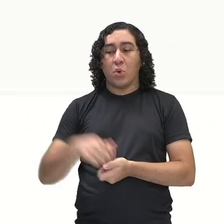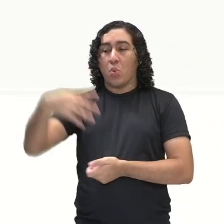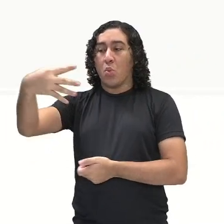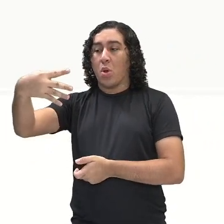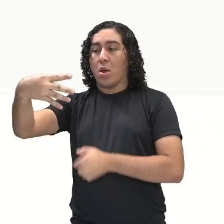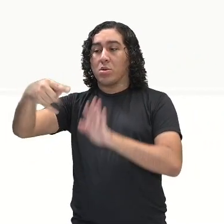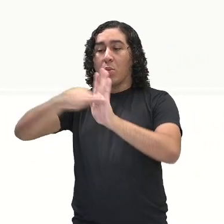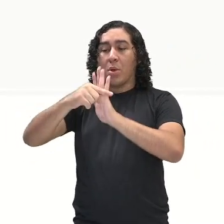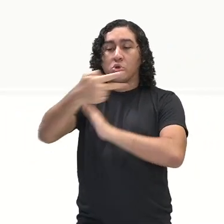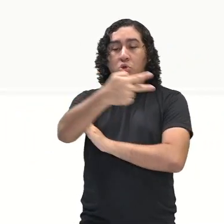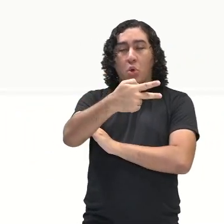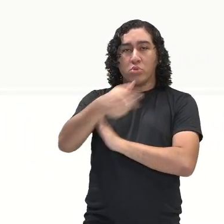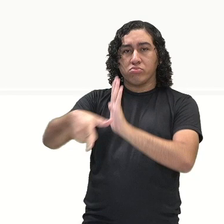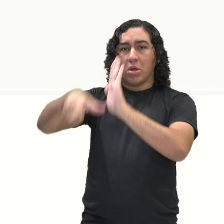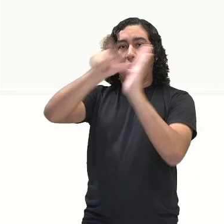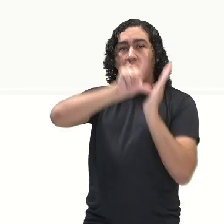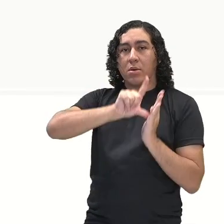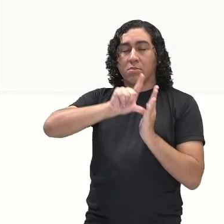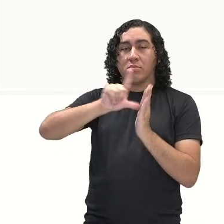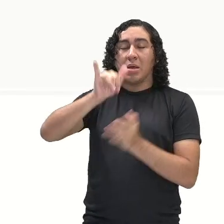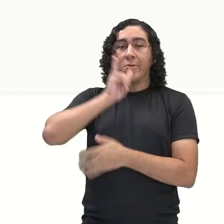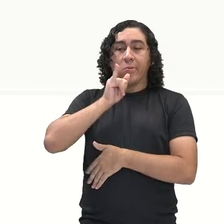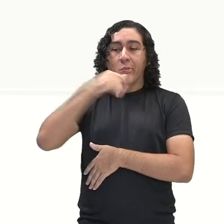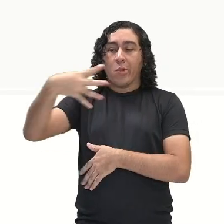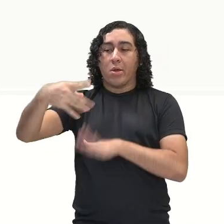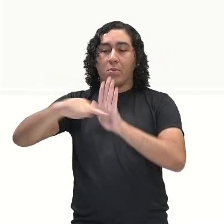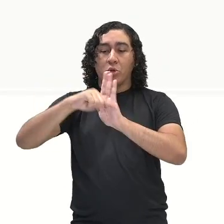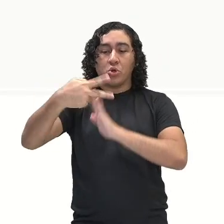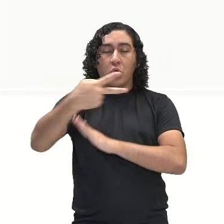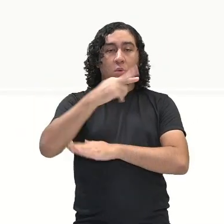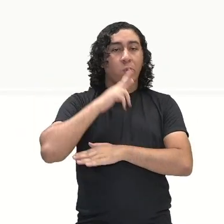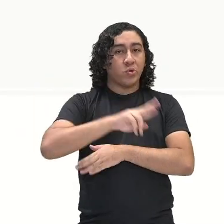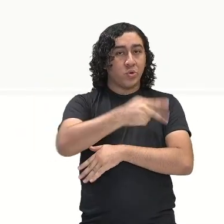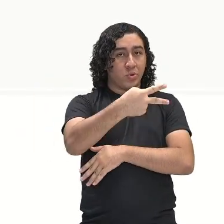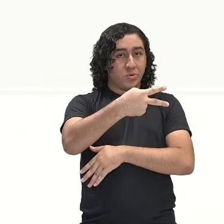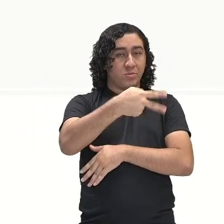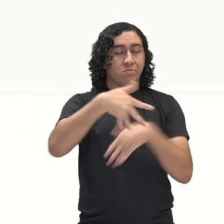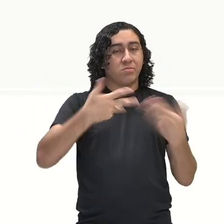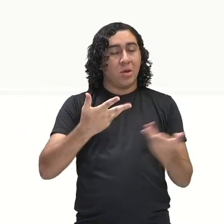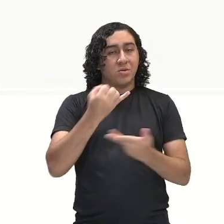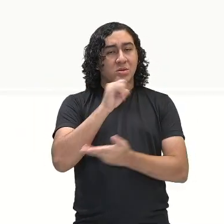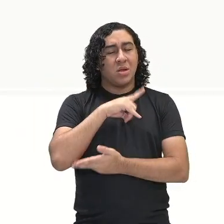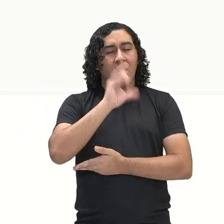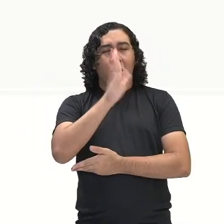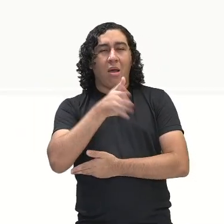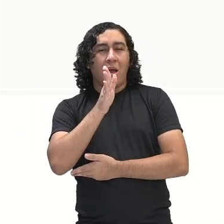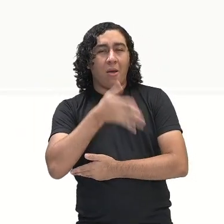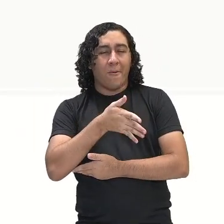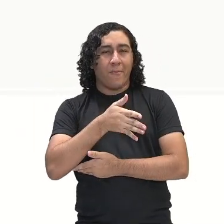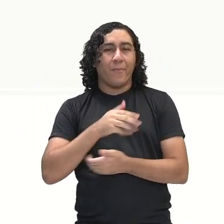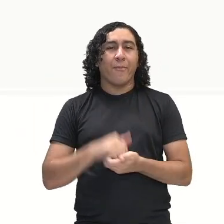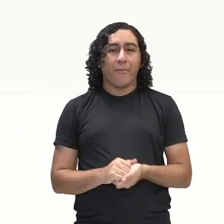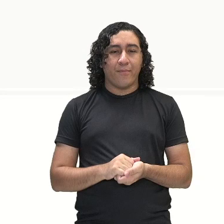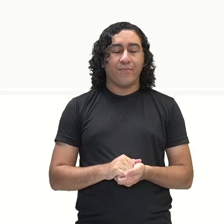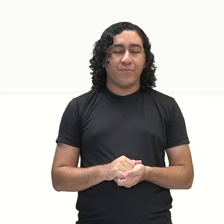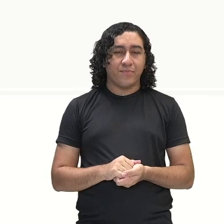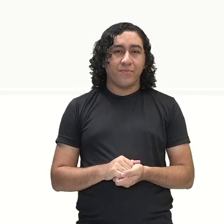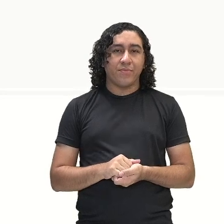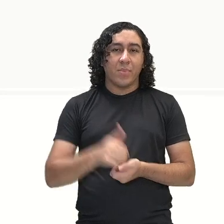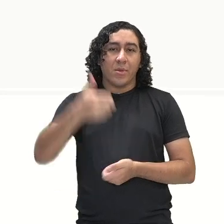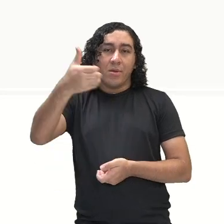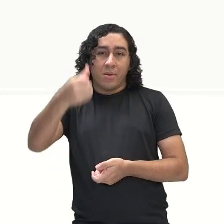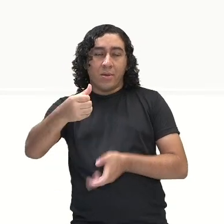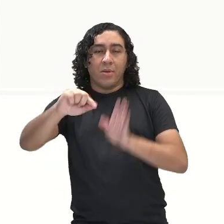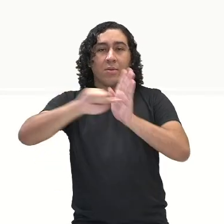4 menos 2, por exemplo. 4 menos 2 vai dar 2. Se você quiser subtrair 6